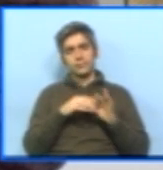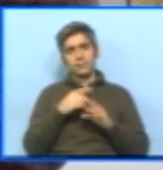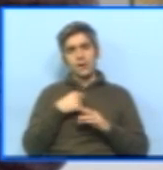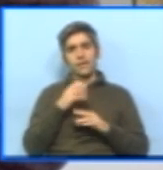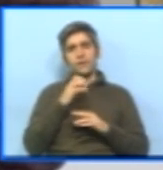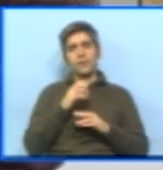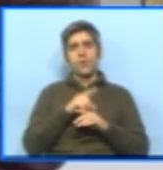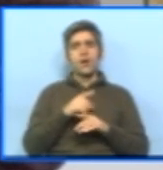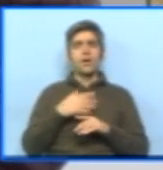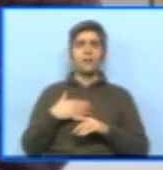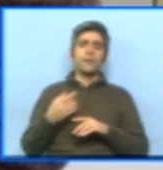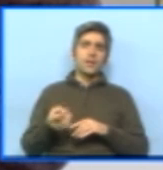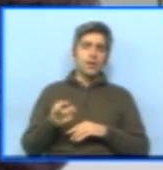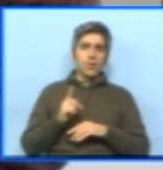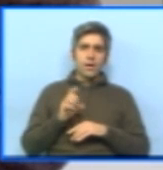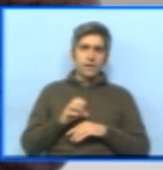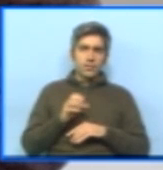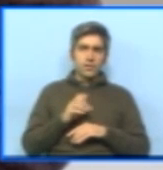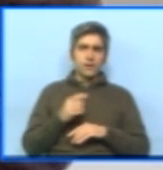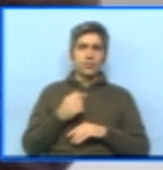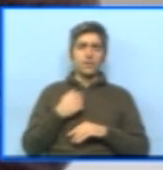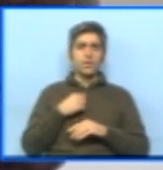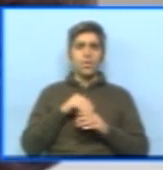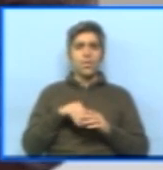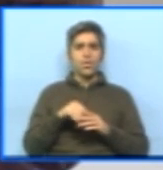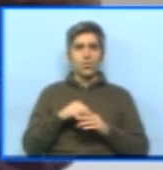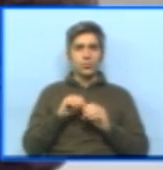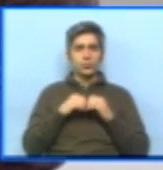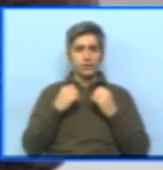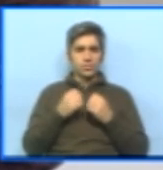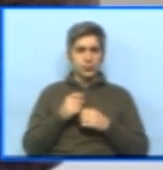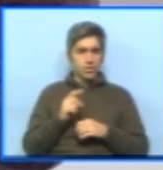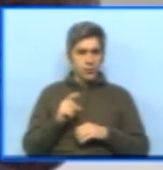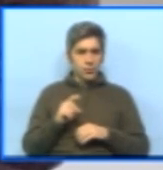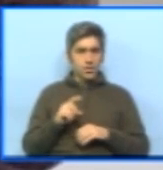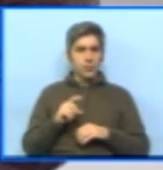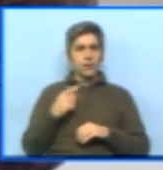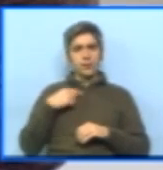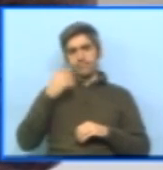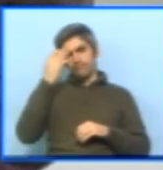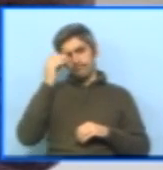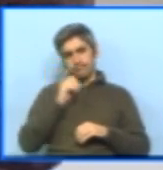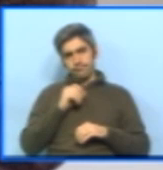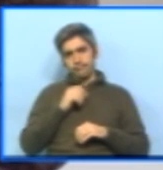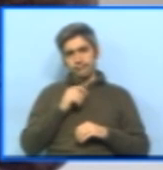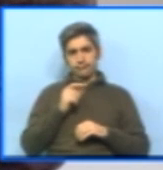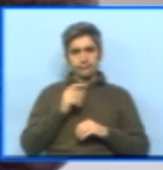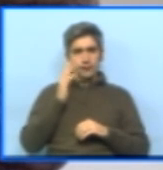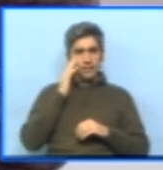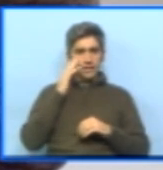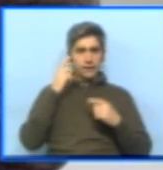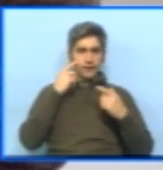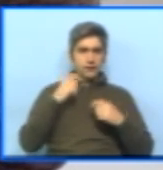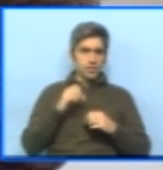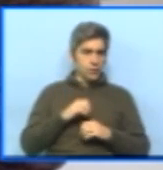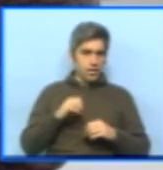forma de piedade, não era o meu contexto social e por isso achava que nem capacidade física